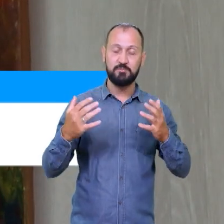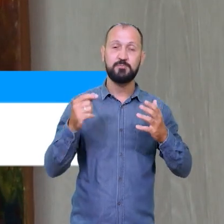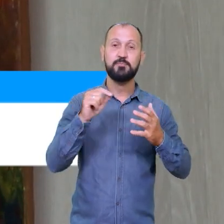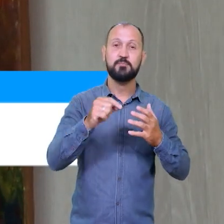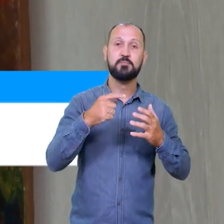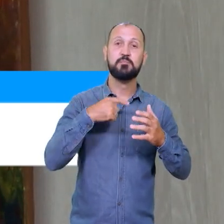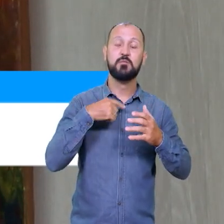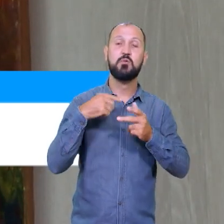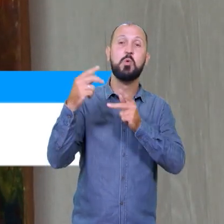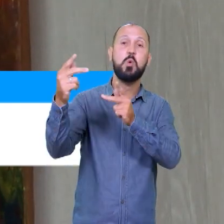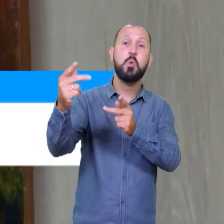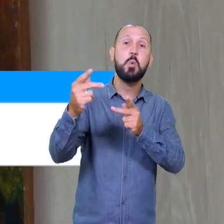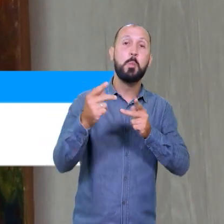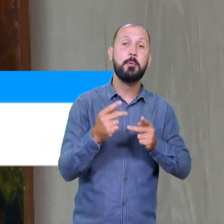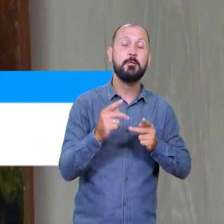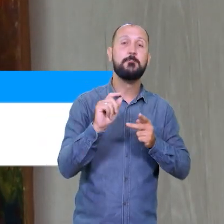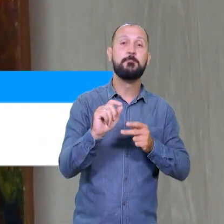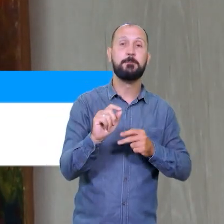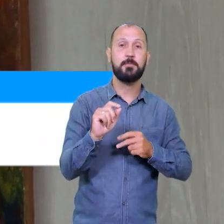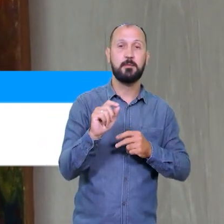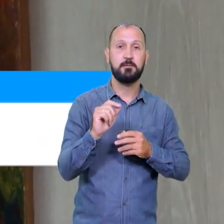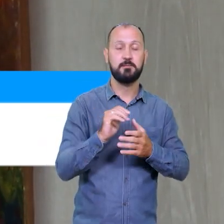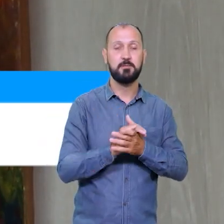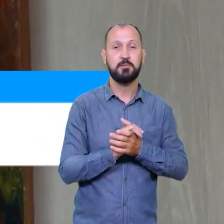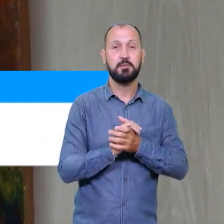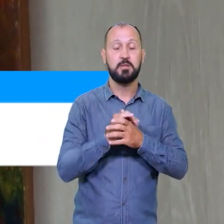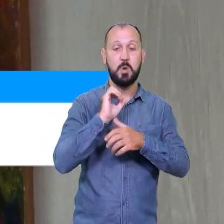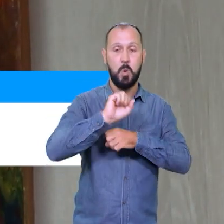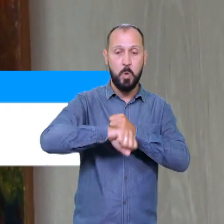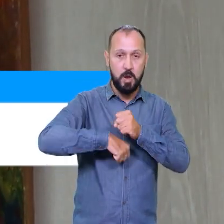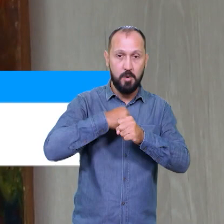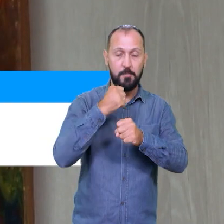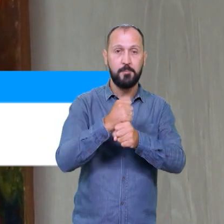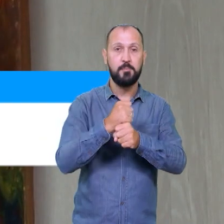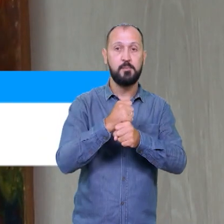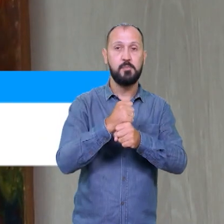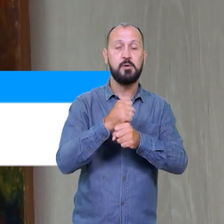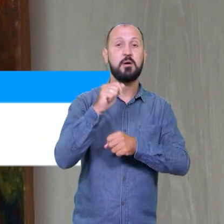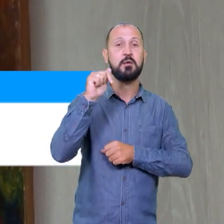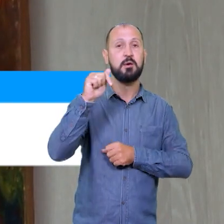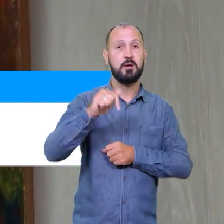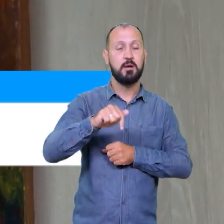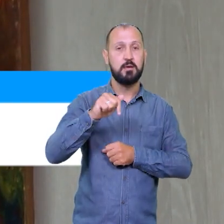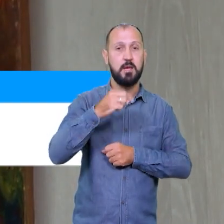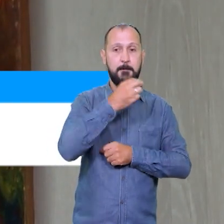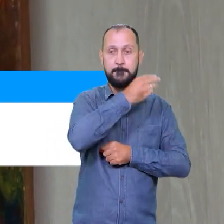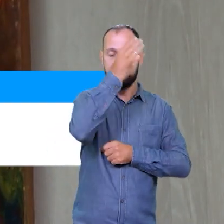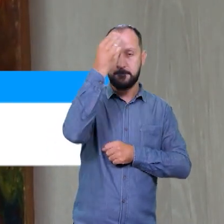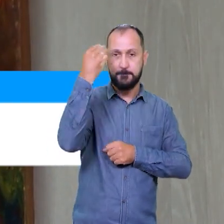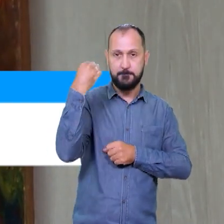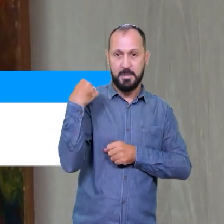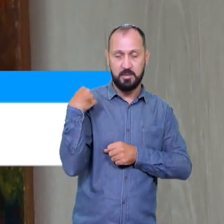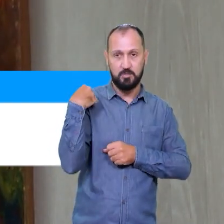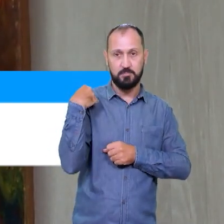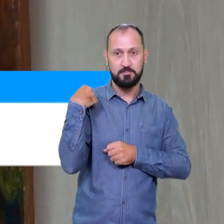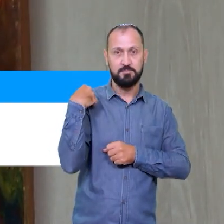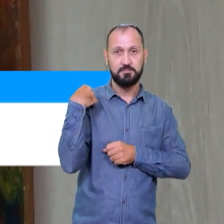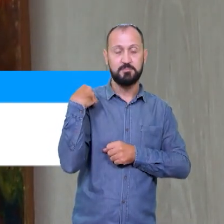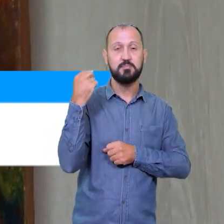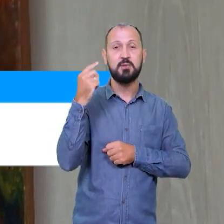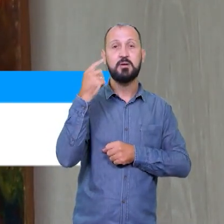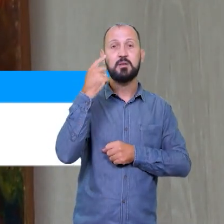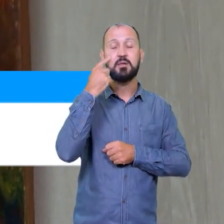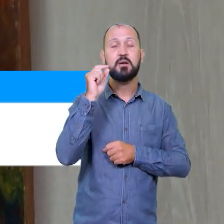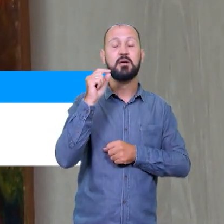evento e fez um convite para que o ano que vem seja aqui em maio, que é uma